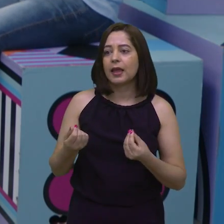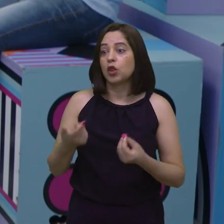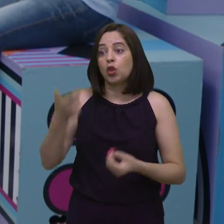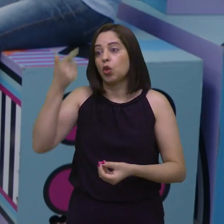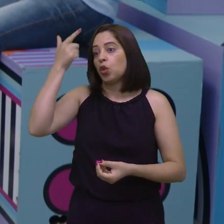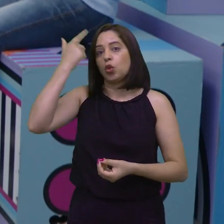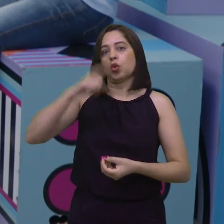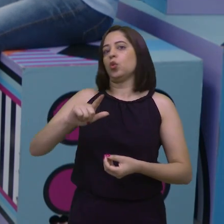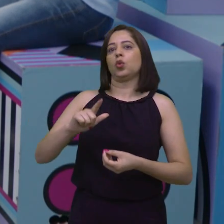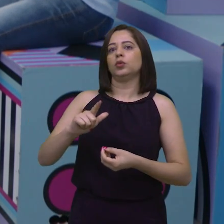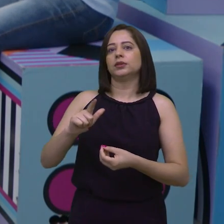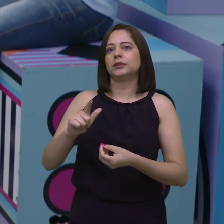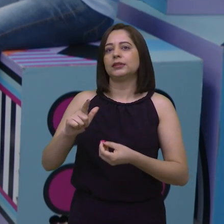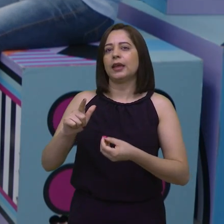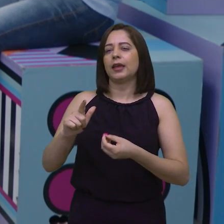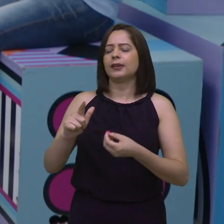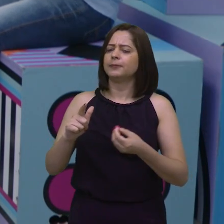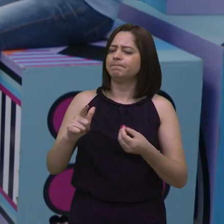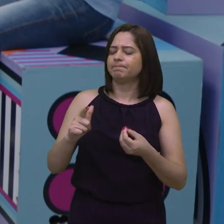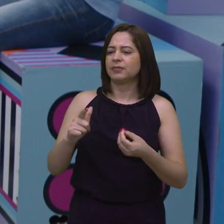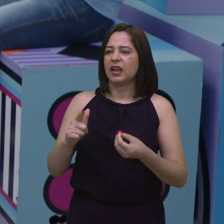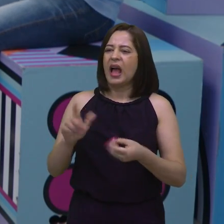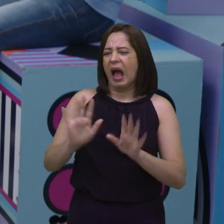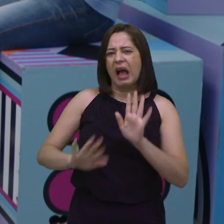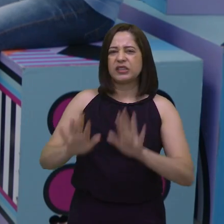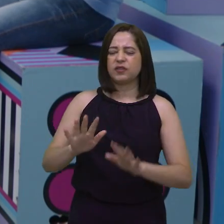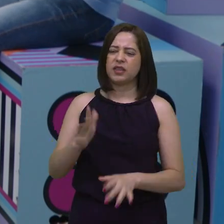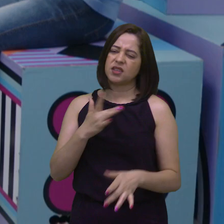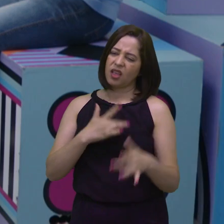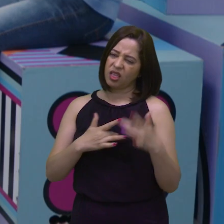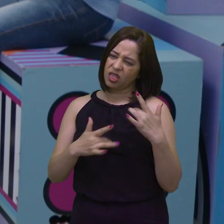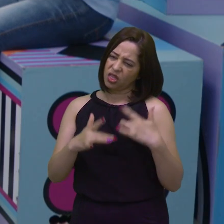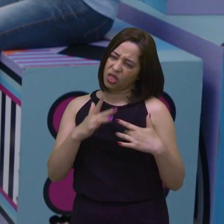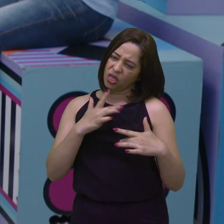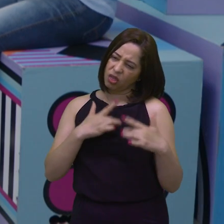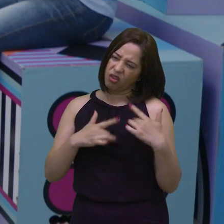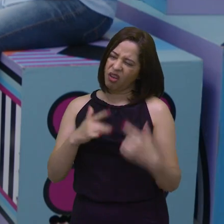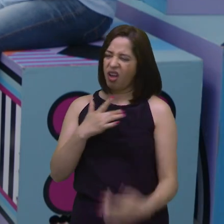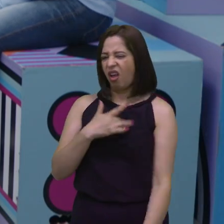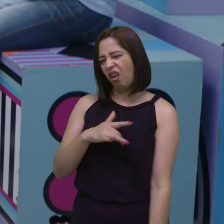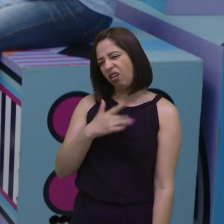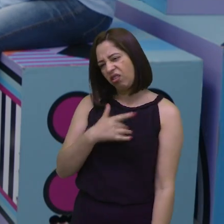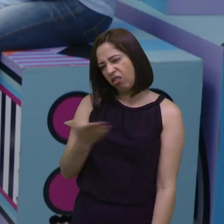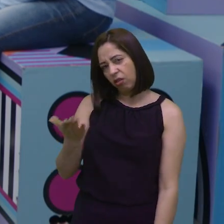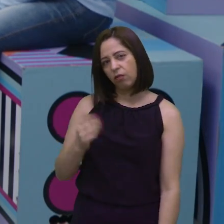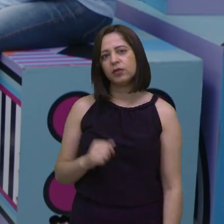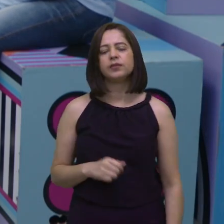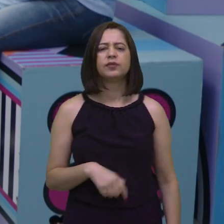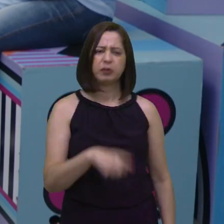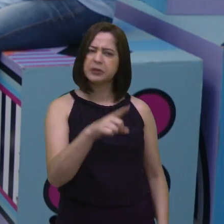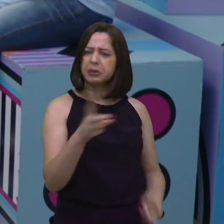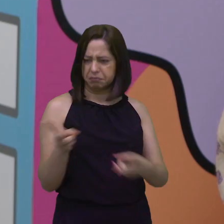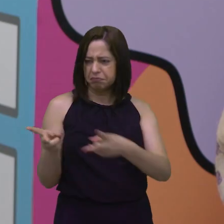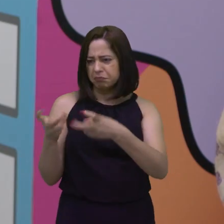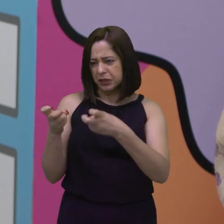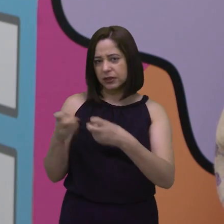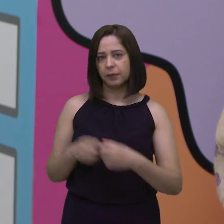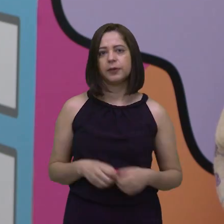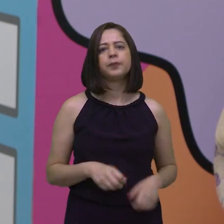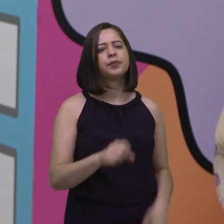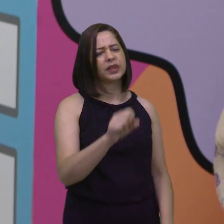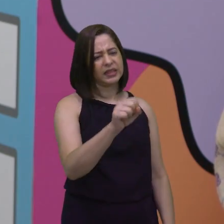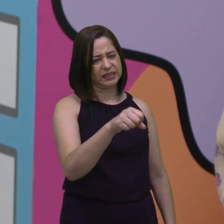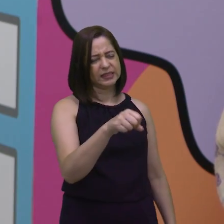a invisibilidade ou, de repente, até um olhar com pena. Você enxerga isso dessa maneira? Bom,